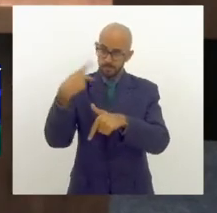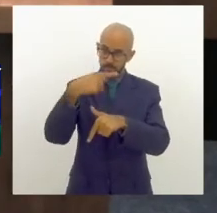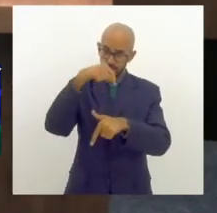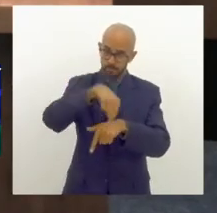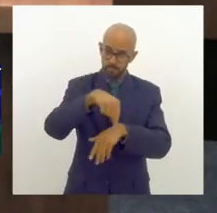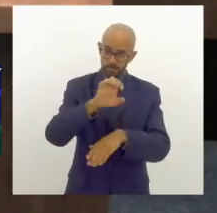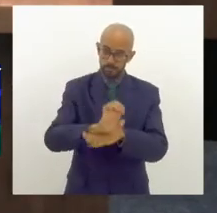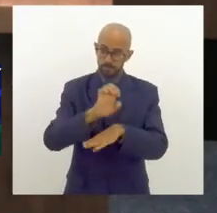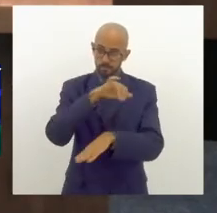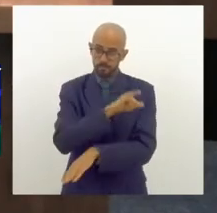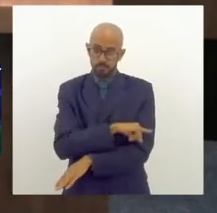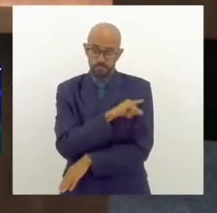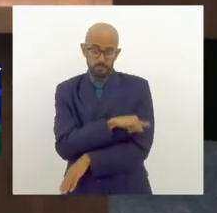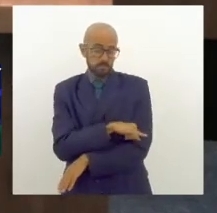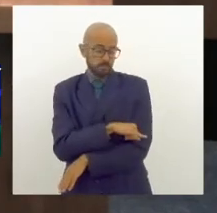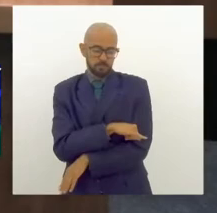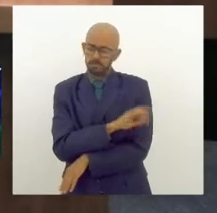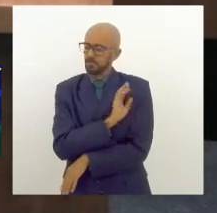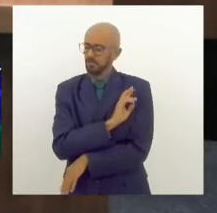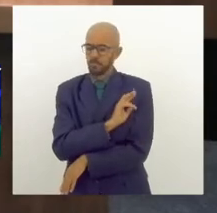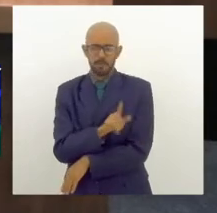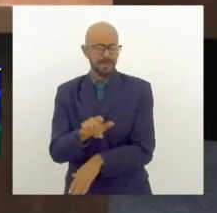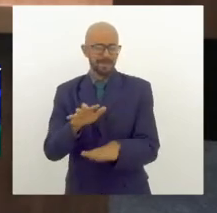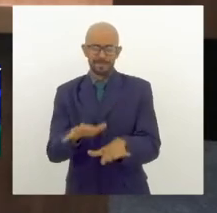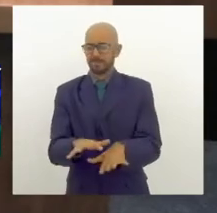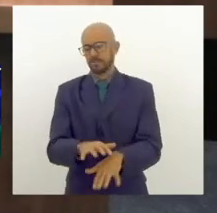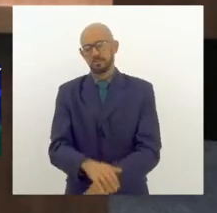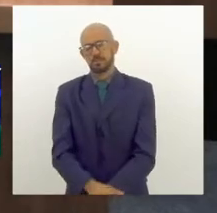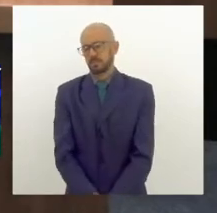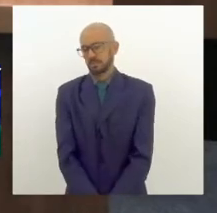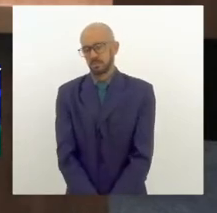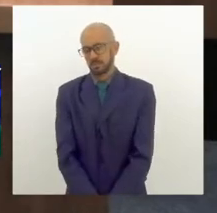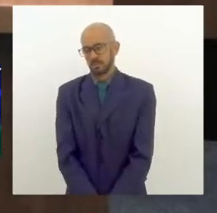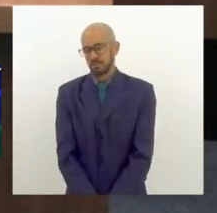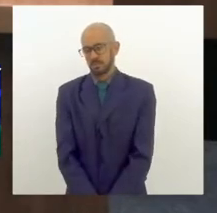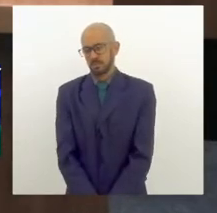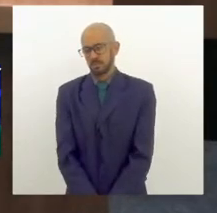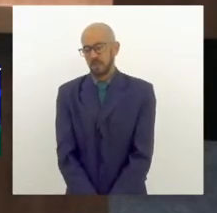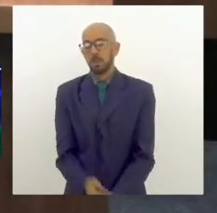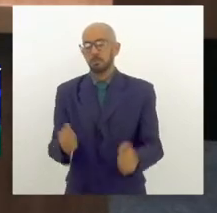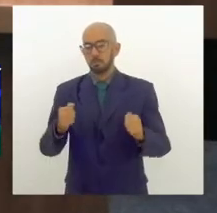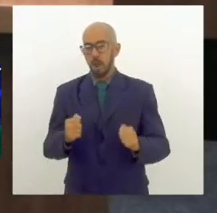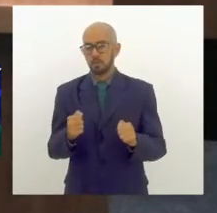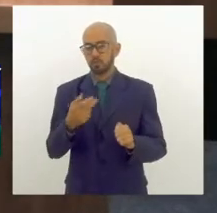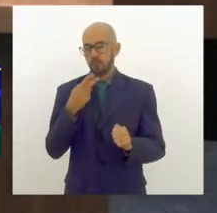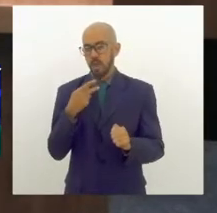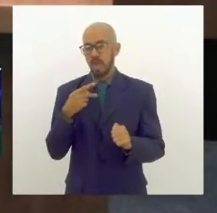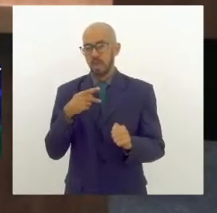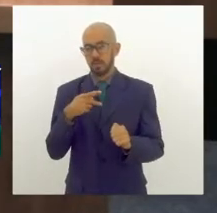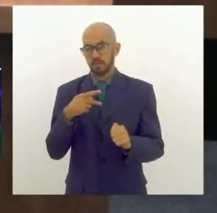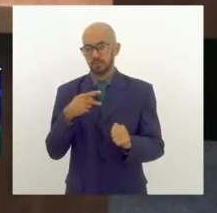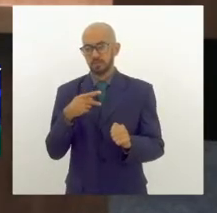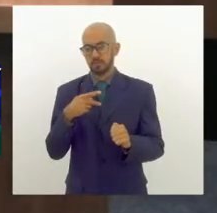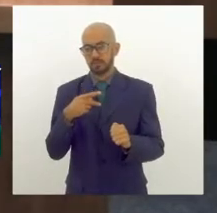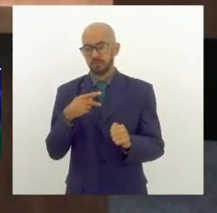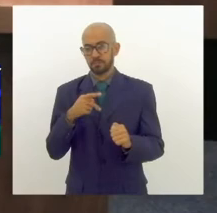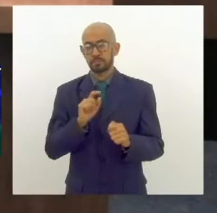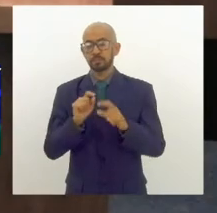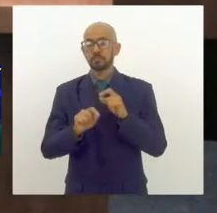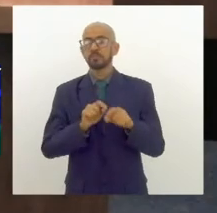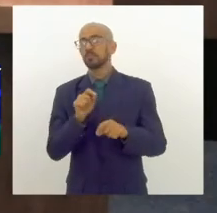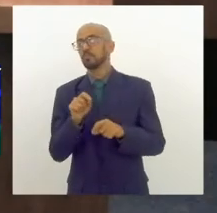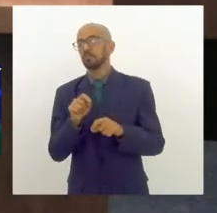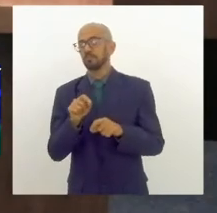Estado do Rio de Janeiro, não é isso que nós estamos vendo. Agora, eu posso dizer com muita propriedade, o